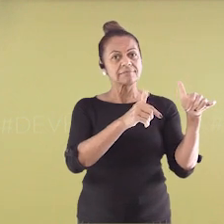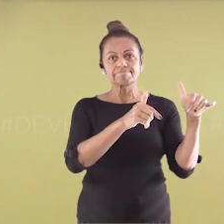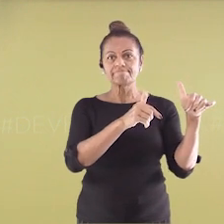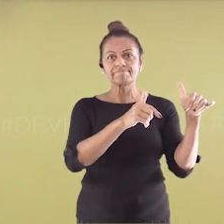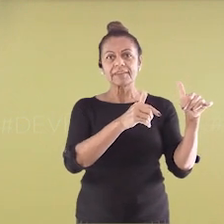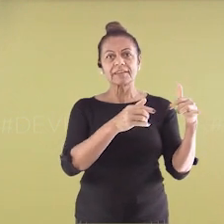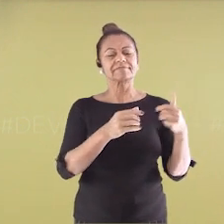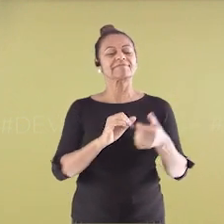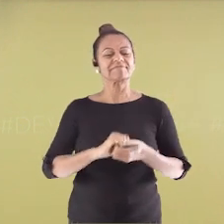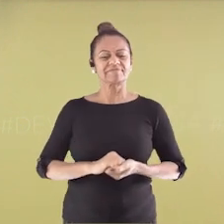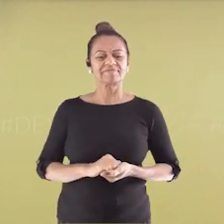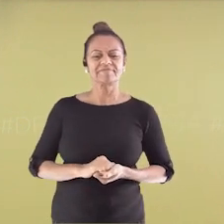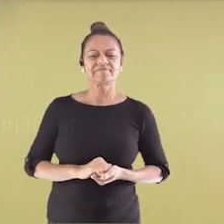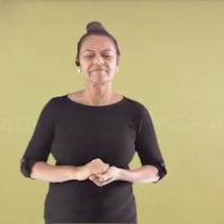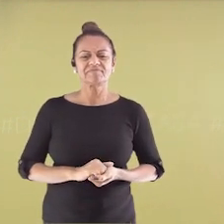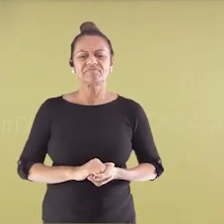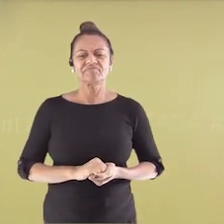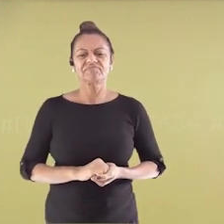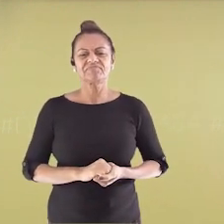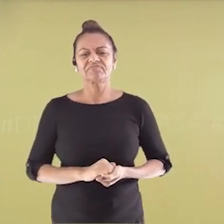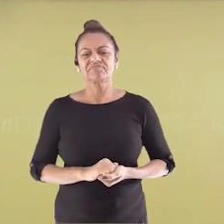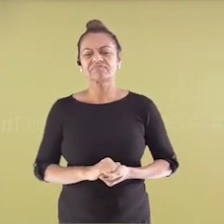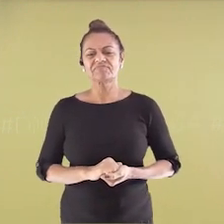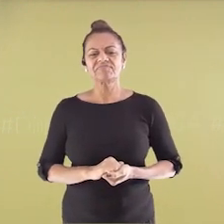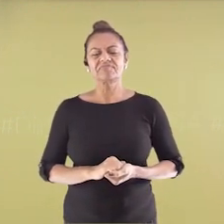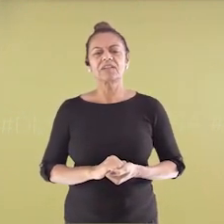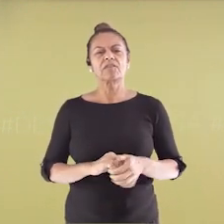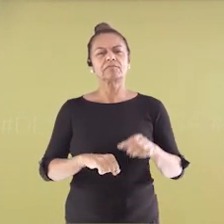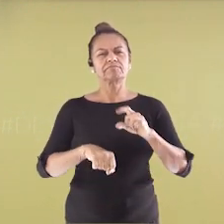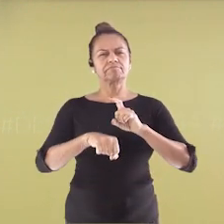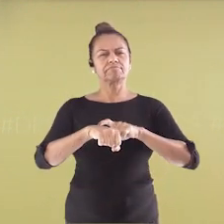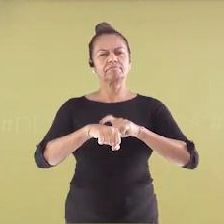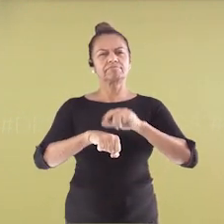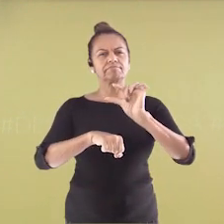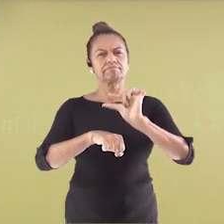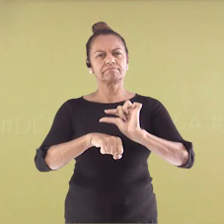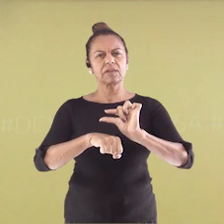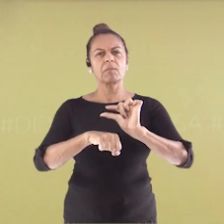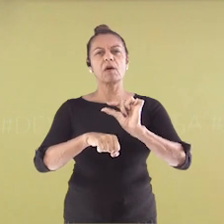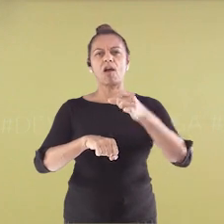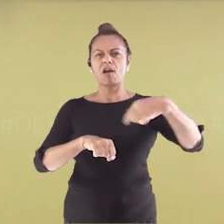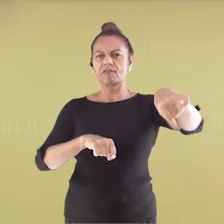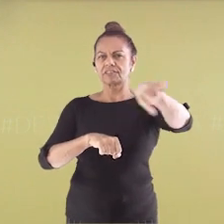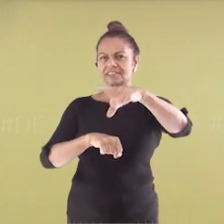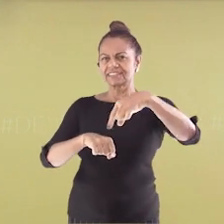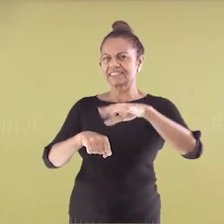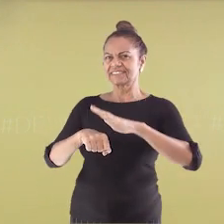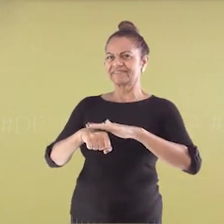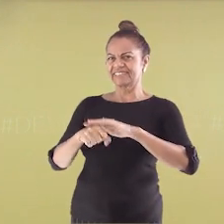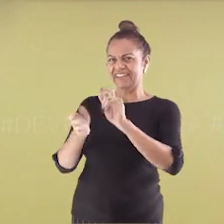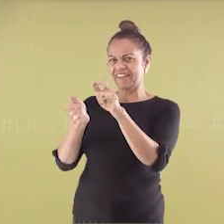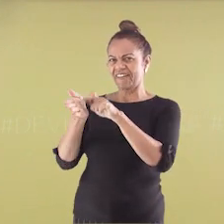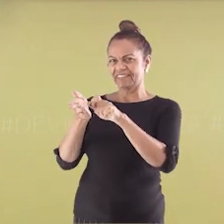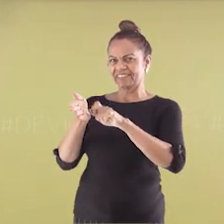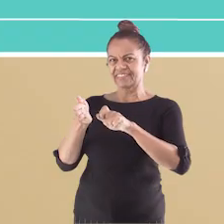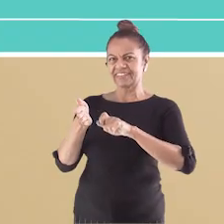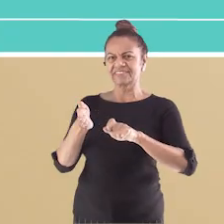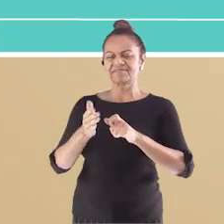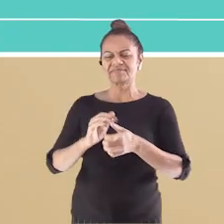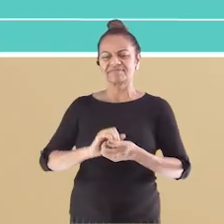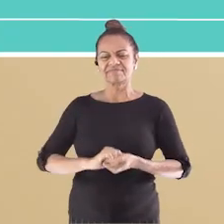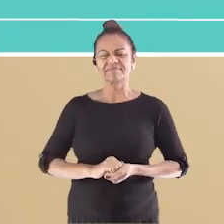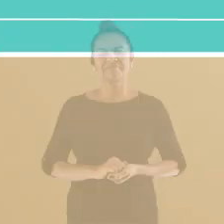seus cadernos, tirem fotos e enviem para nós por esse QR Code aqui, ok? Vou dar um tempinho para vocês copiarem.